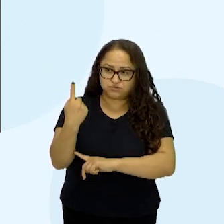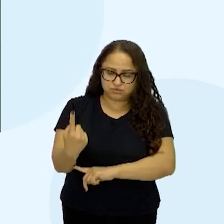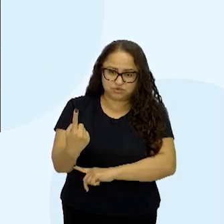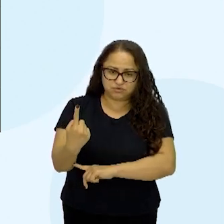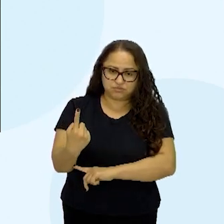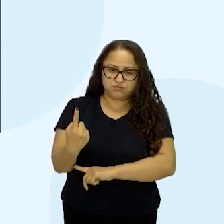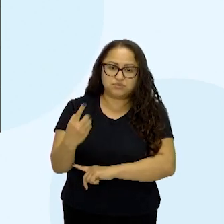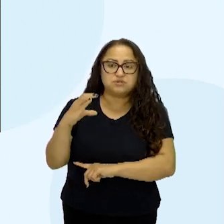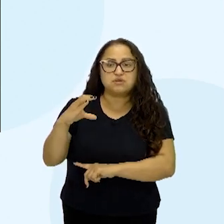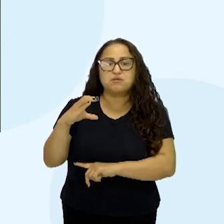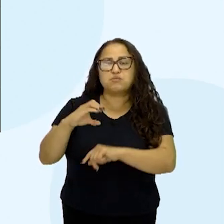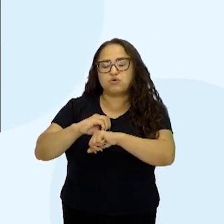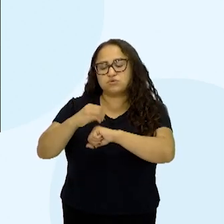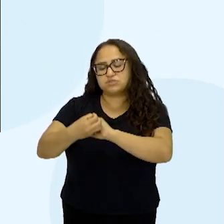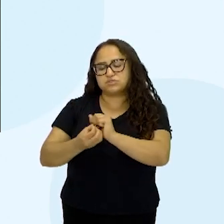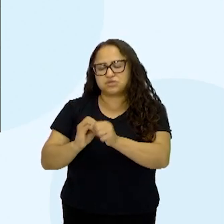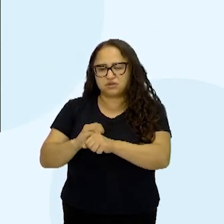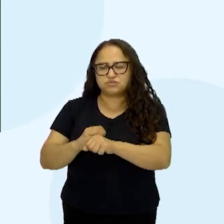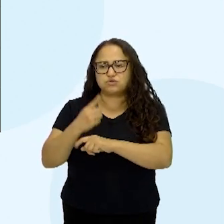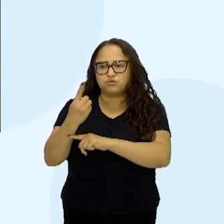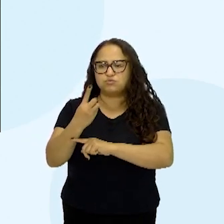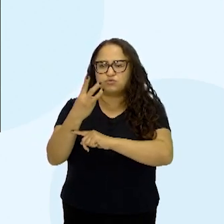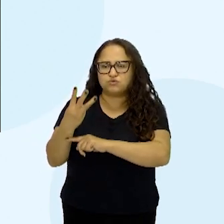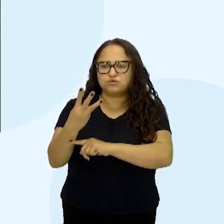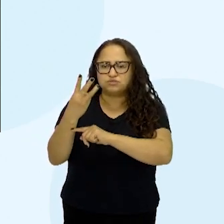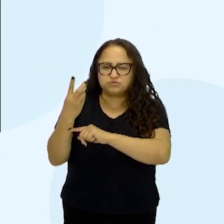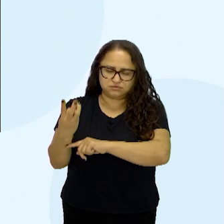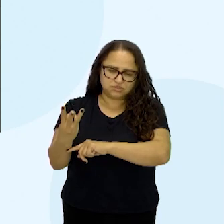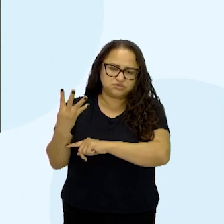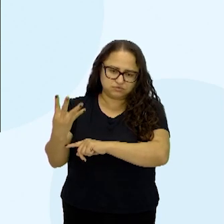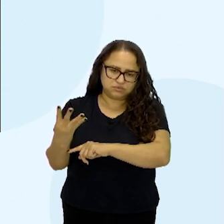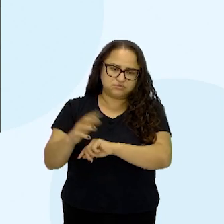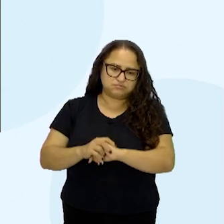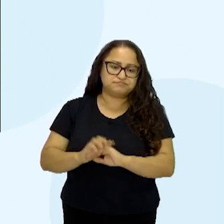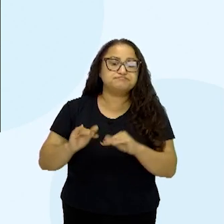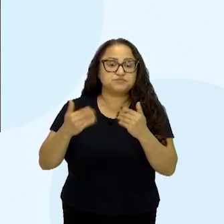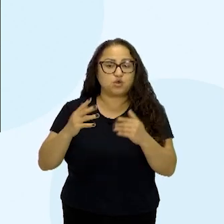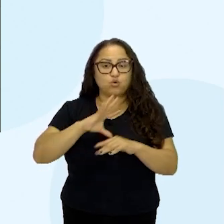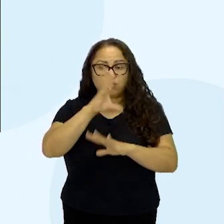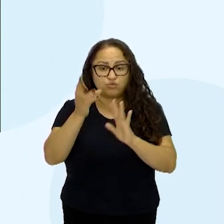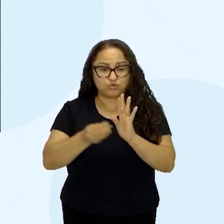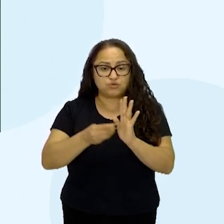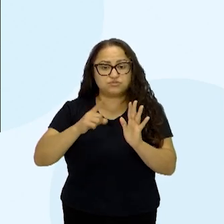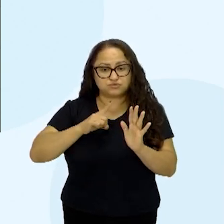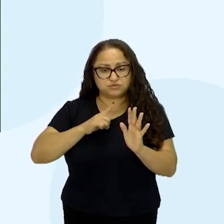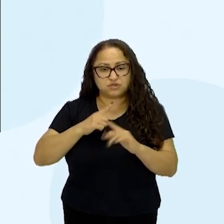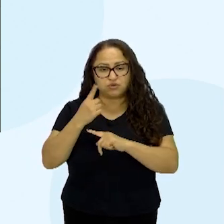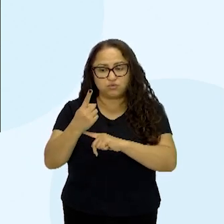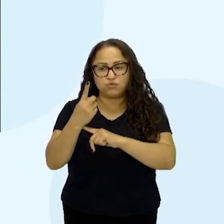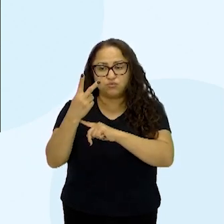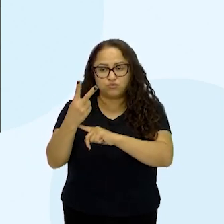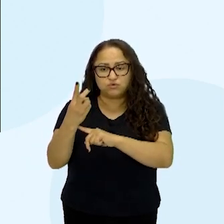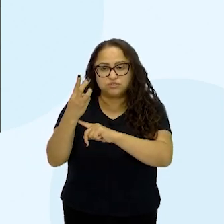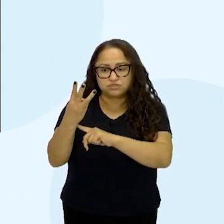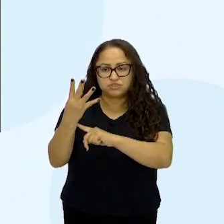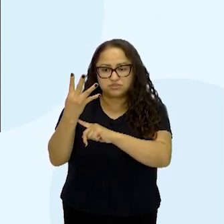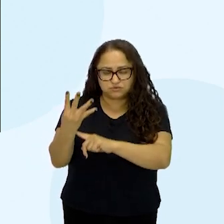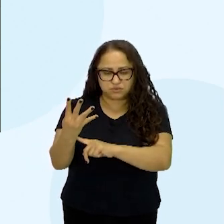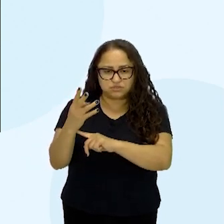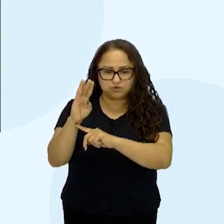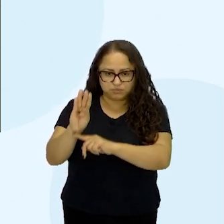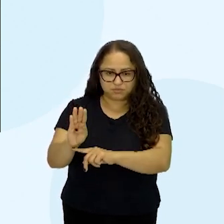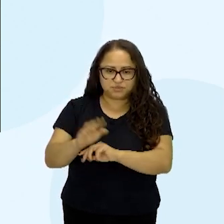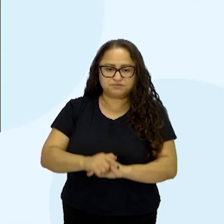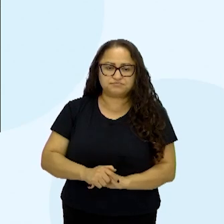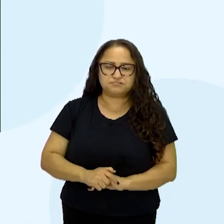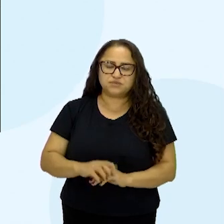exemplo, cells, 1, 2, 3, 4. Todos temos células? Todos temos células. Então, eu vou colocar 1, 2, 3, 4 para a letra B. E assim por diante no